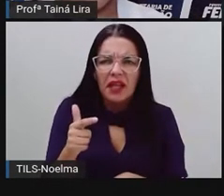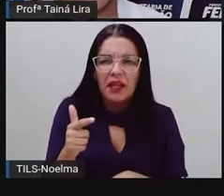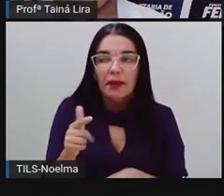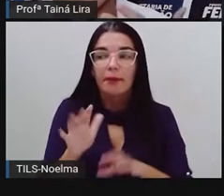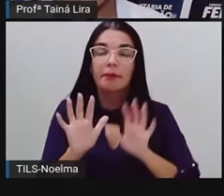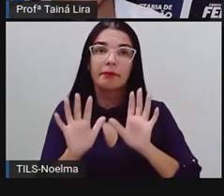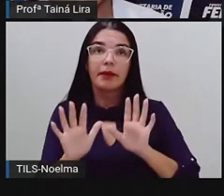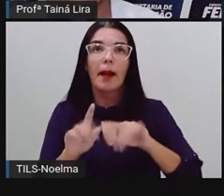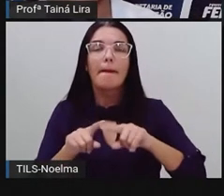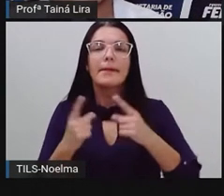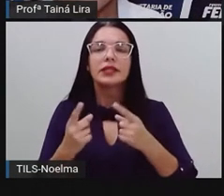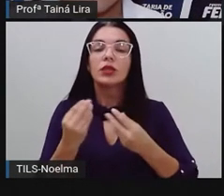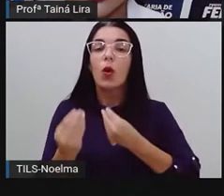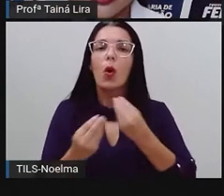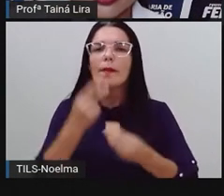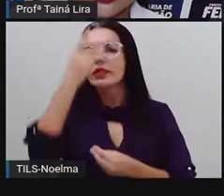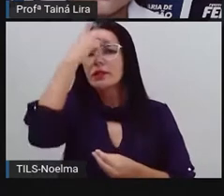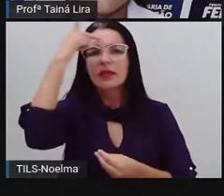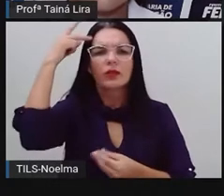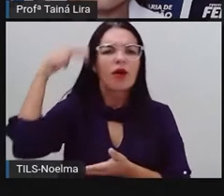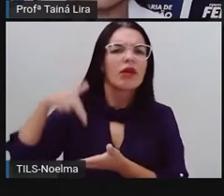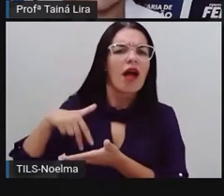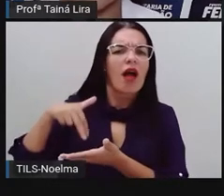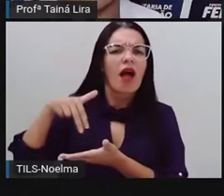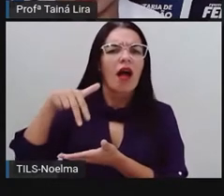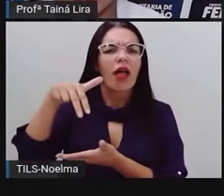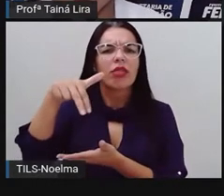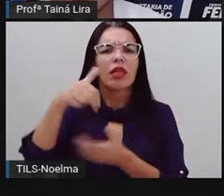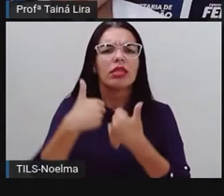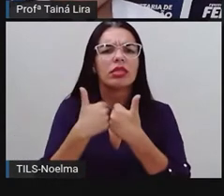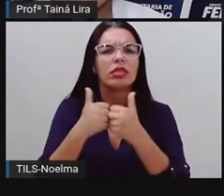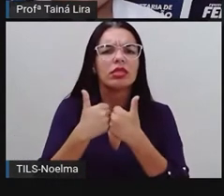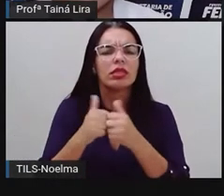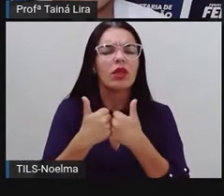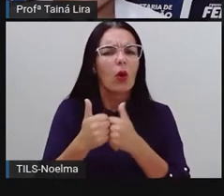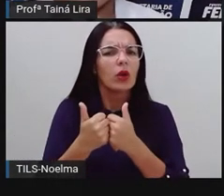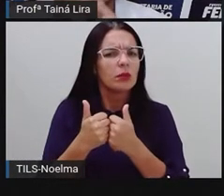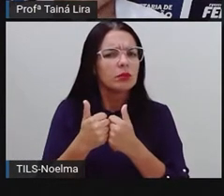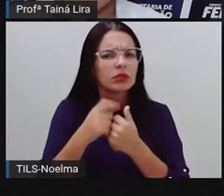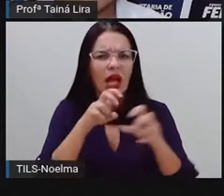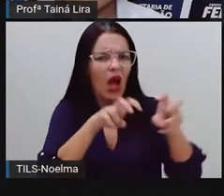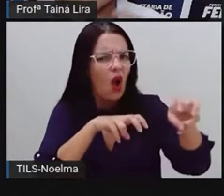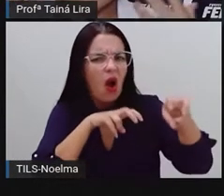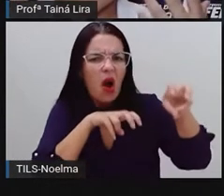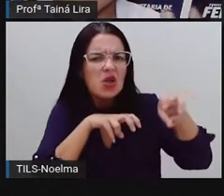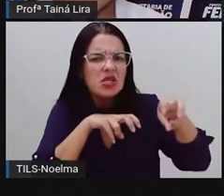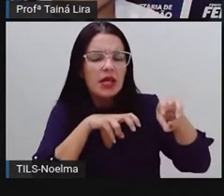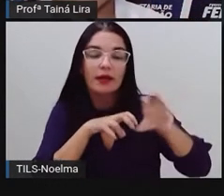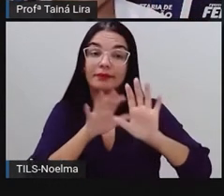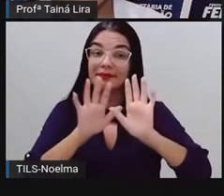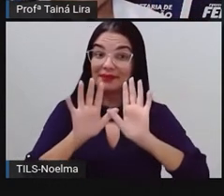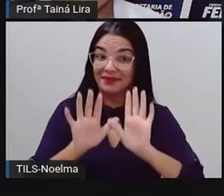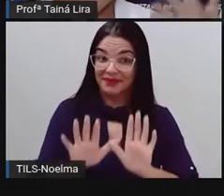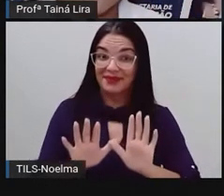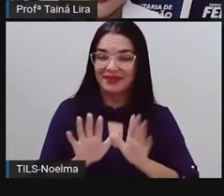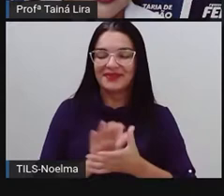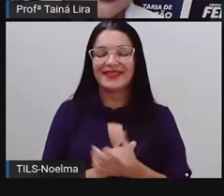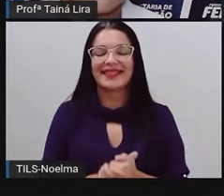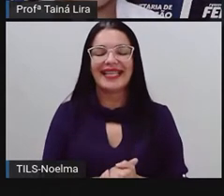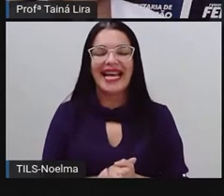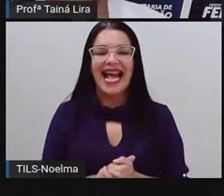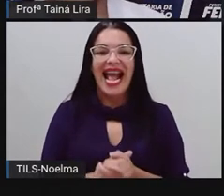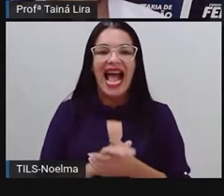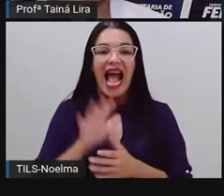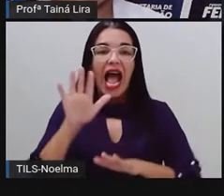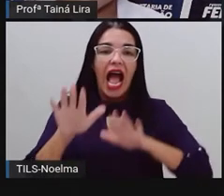olha só o que é que acontece geralmente na zona rural é as casinhas né das pessoas